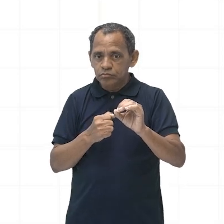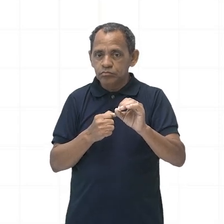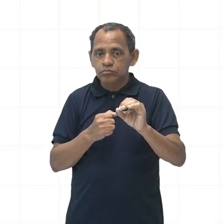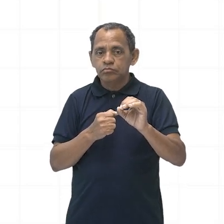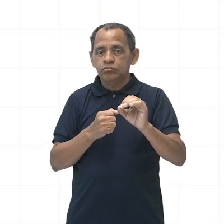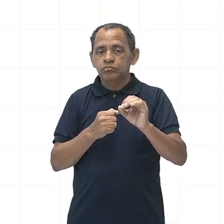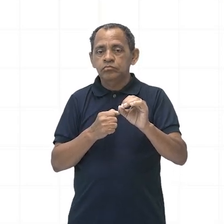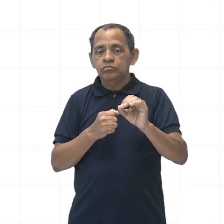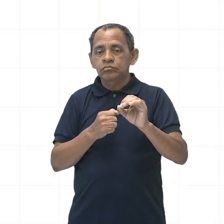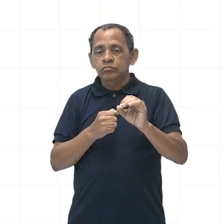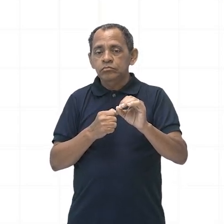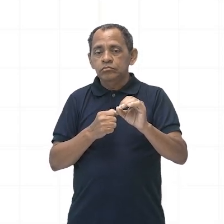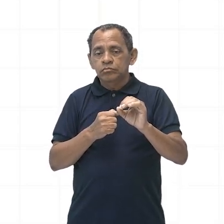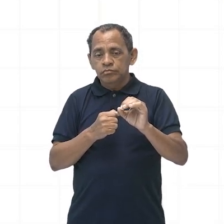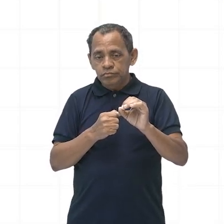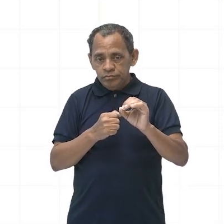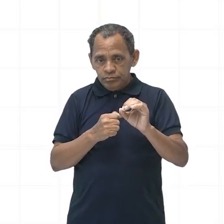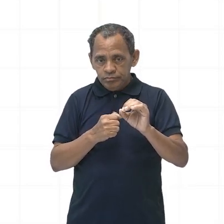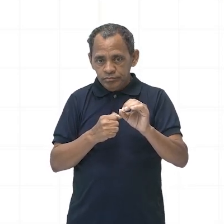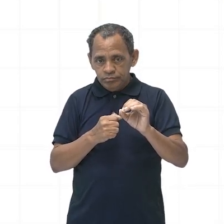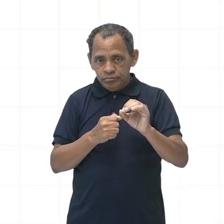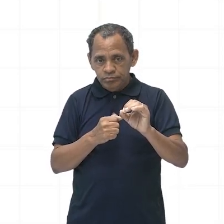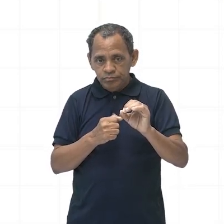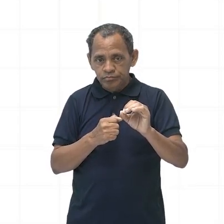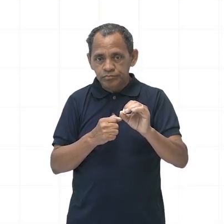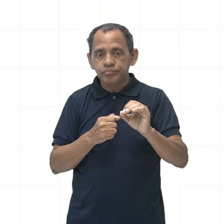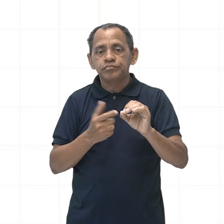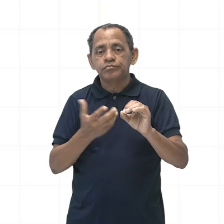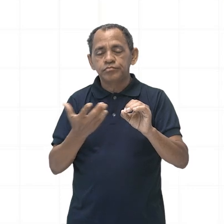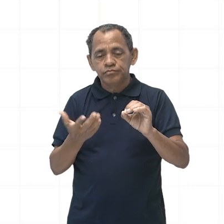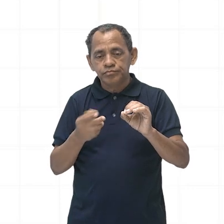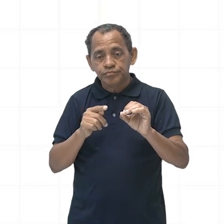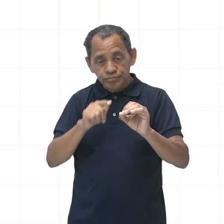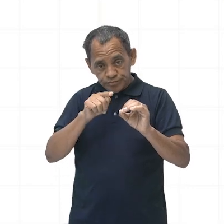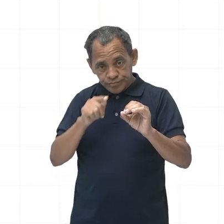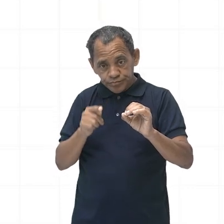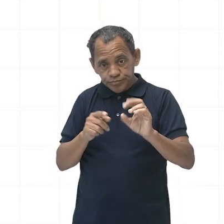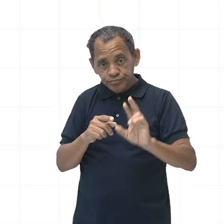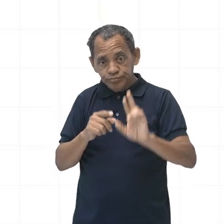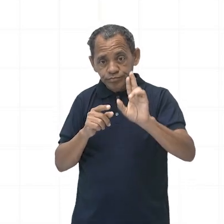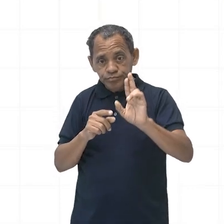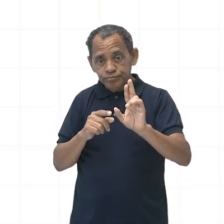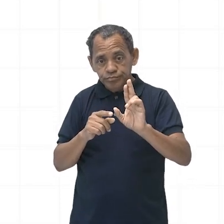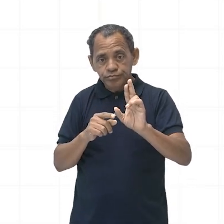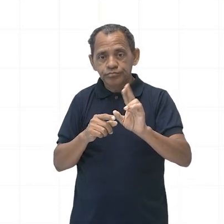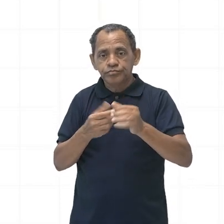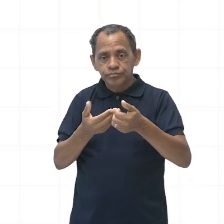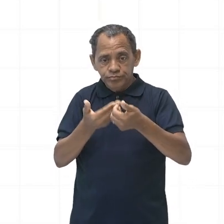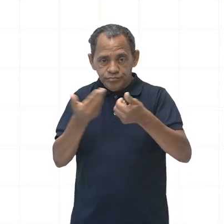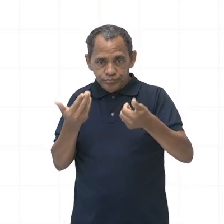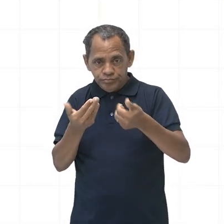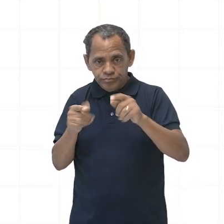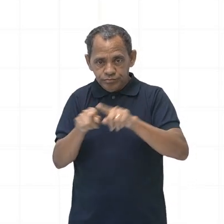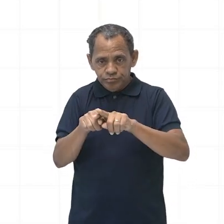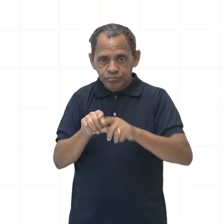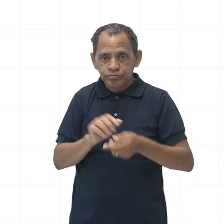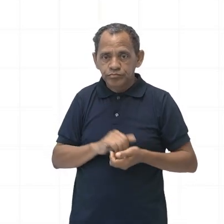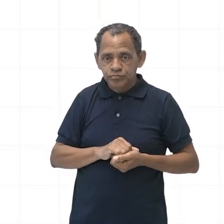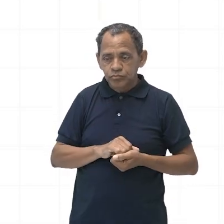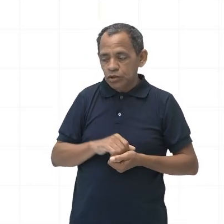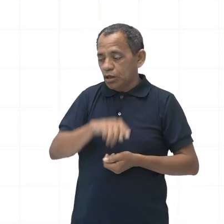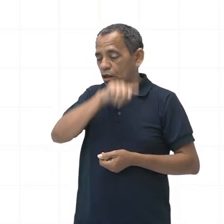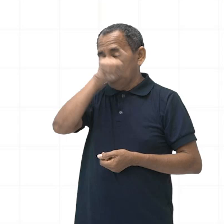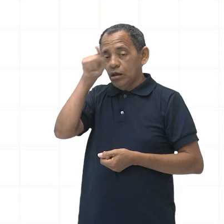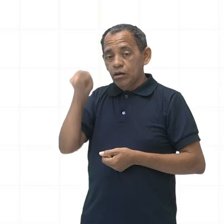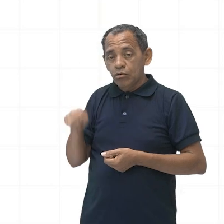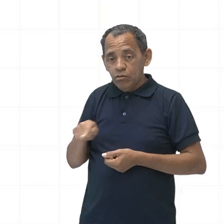mais 3, 7, e aí eu coloco a vírgula. Então, aqui nós temos no terceiro cone 7 metros. E o quarto